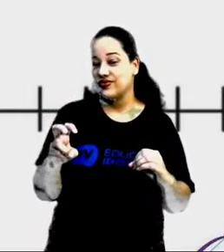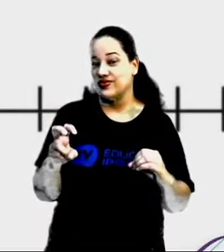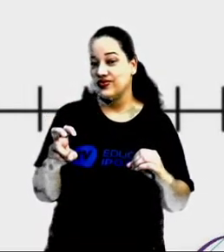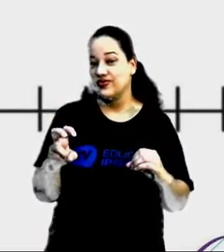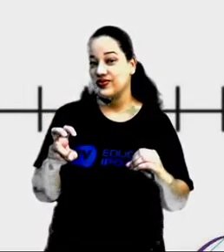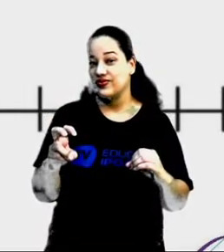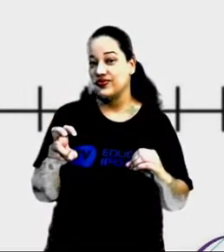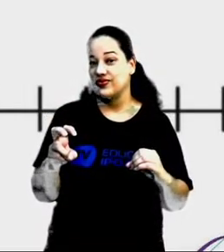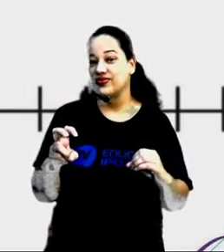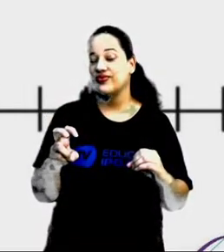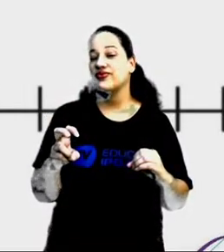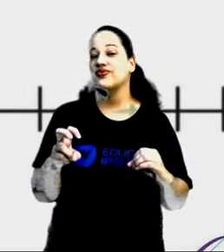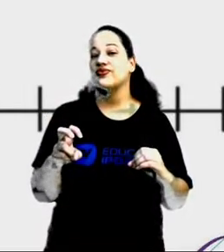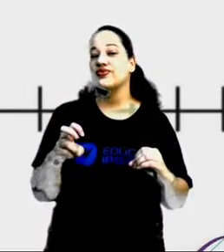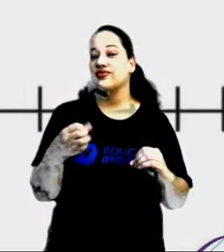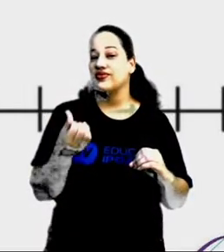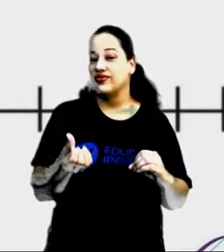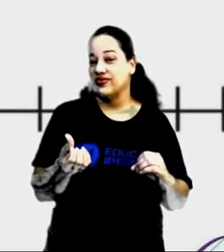cinco,